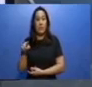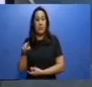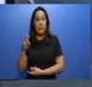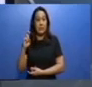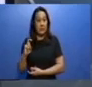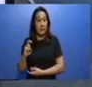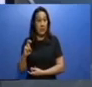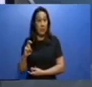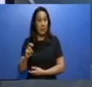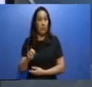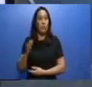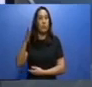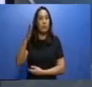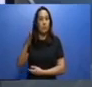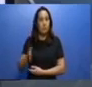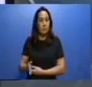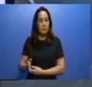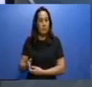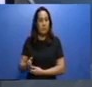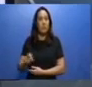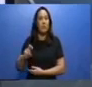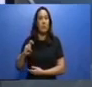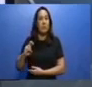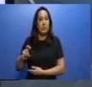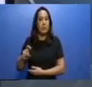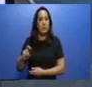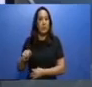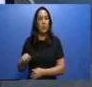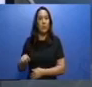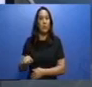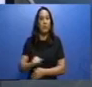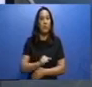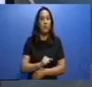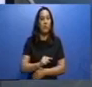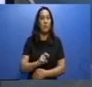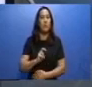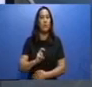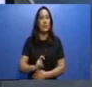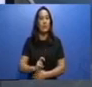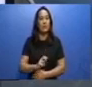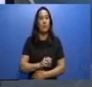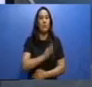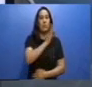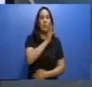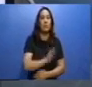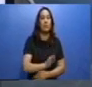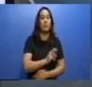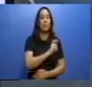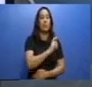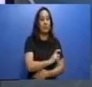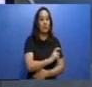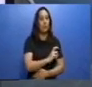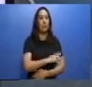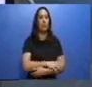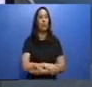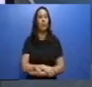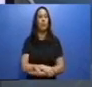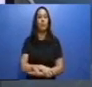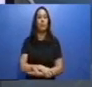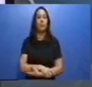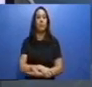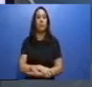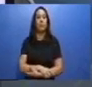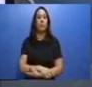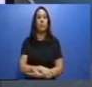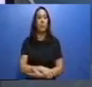reto, eu tenho que fazer 5 descendo, 5 reto e 5 subindo, tá? Eu fiz 5, você pode